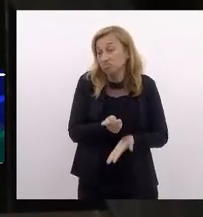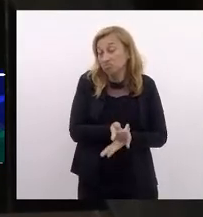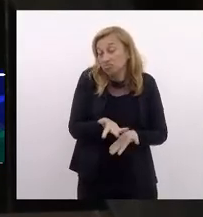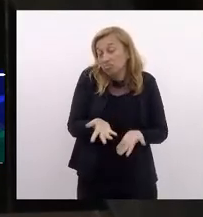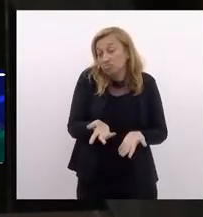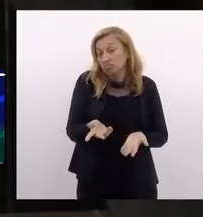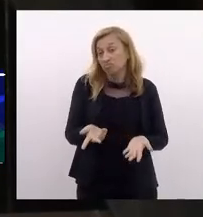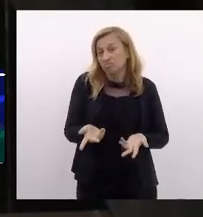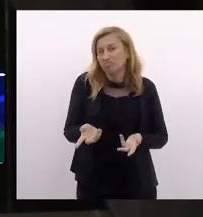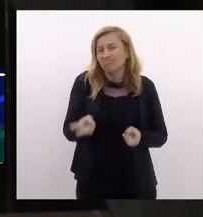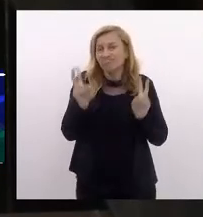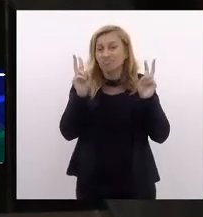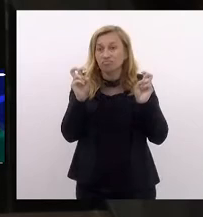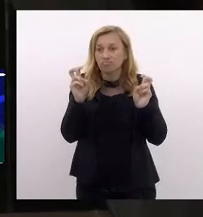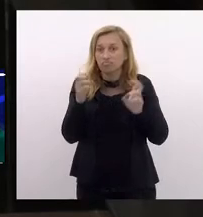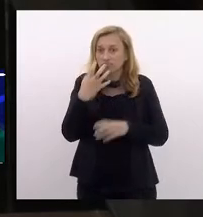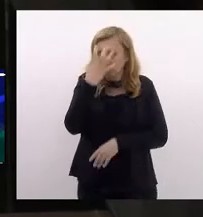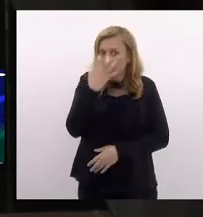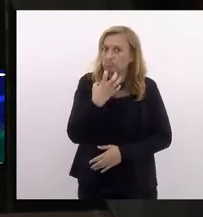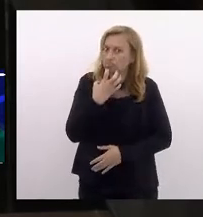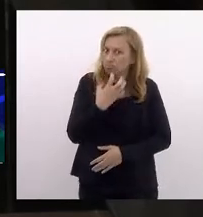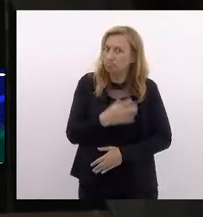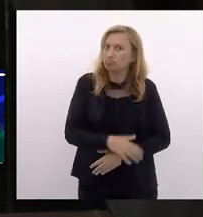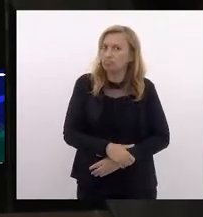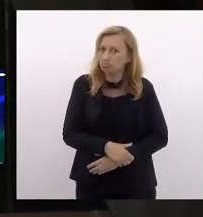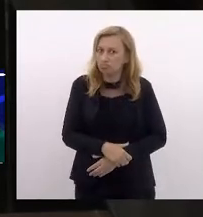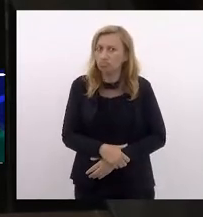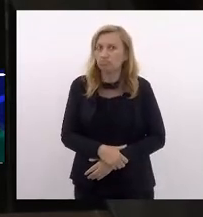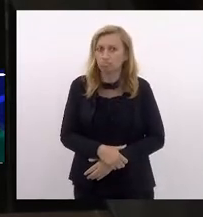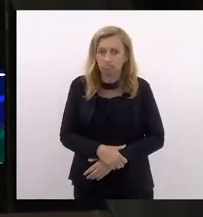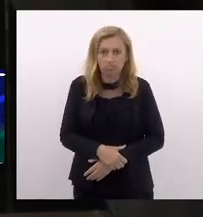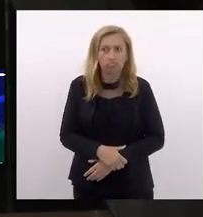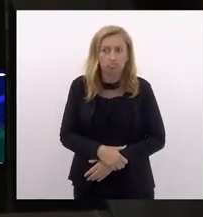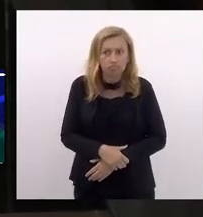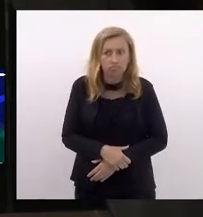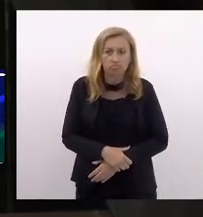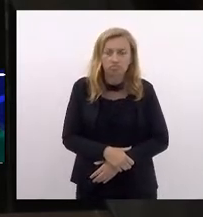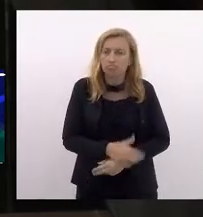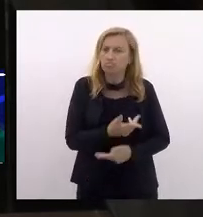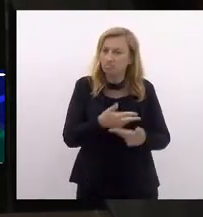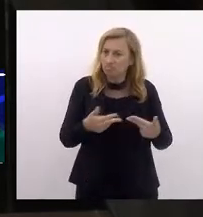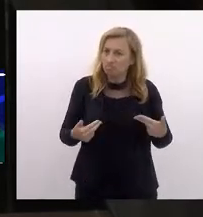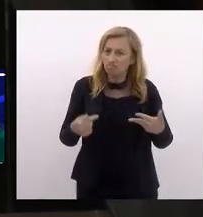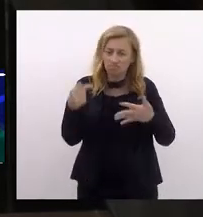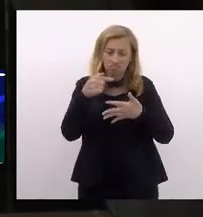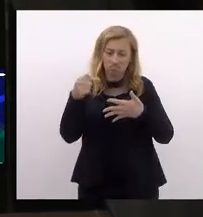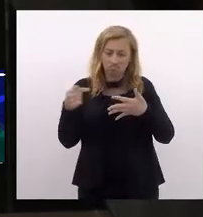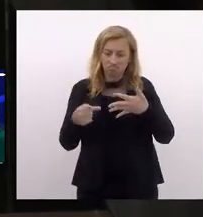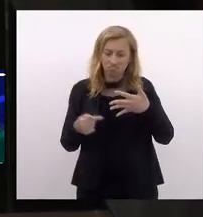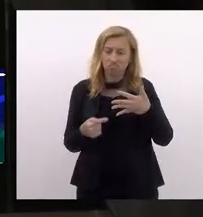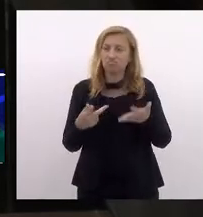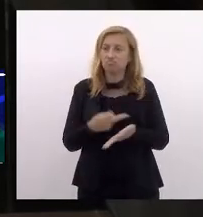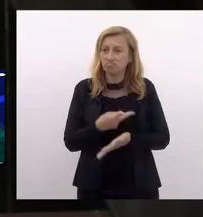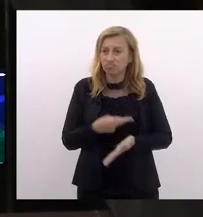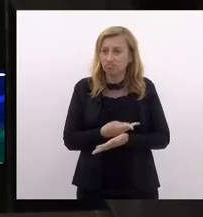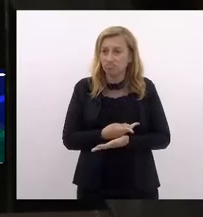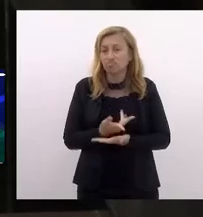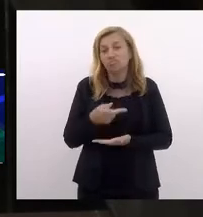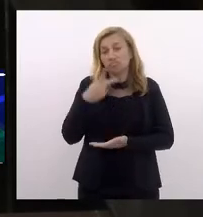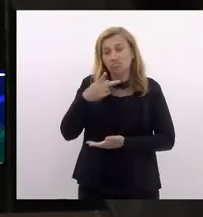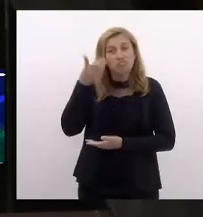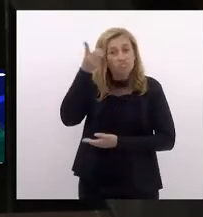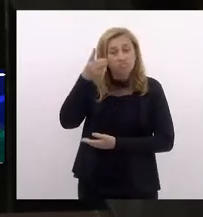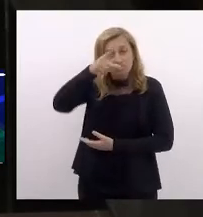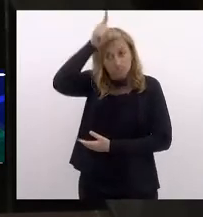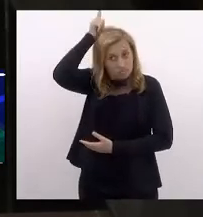mas eu não fatos muito graves muito palpáveis muito tangidos com vários elementos tanto é assim como